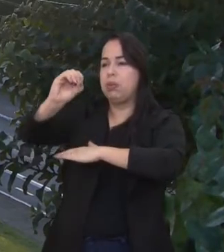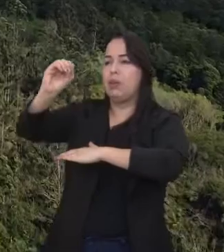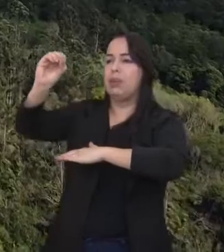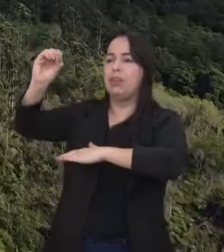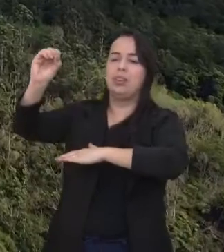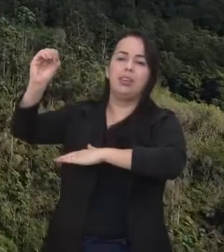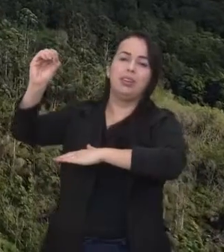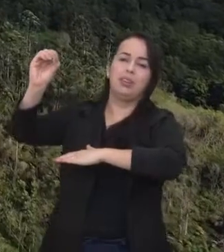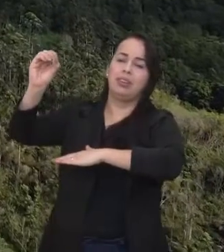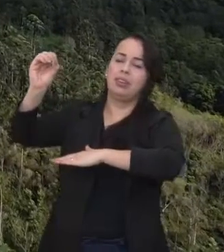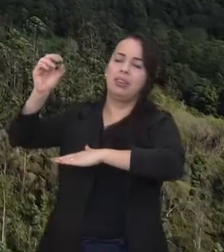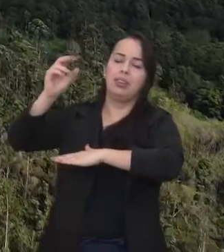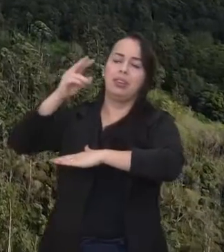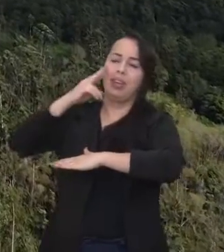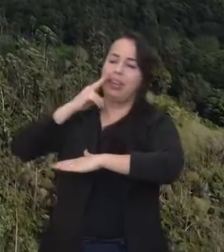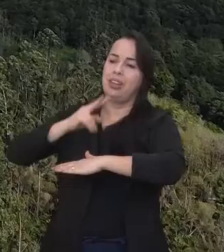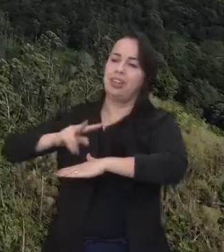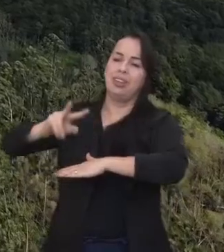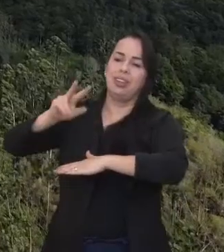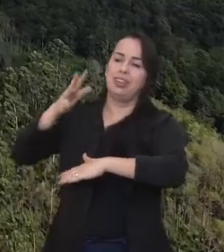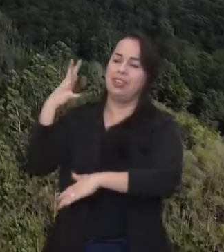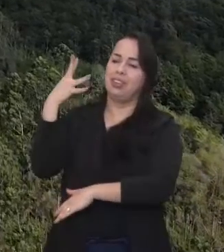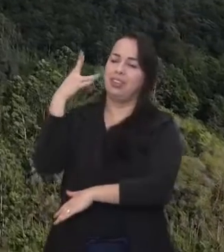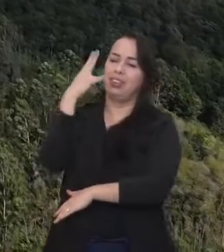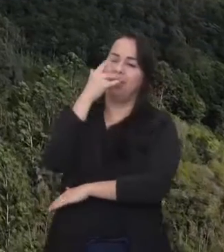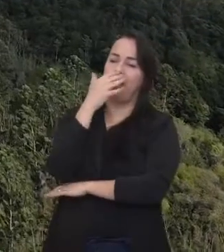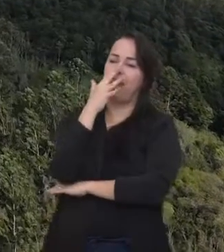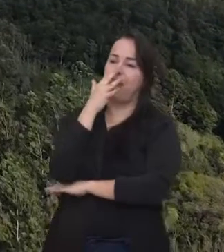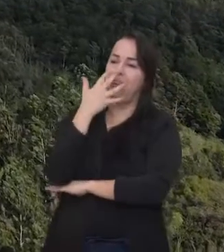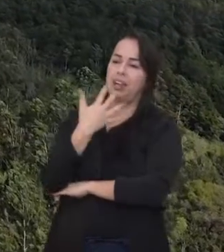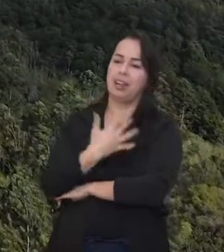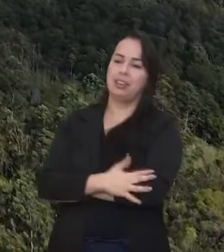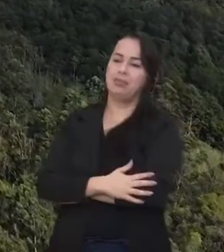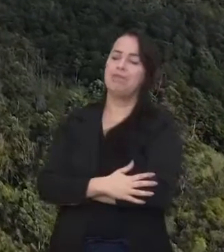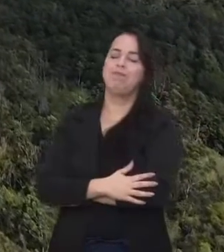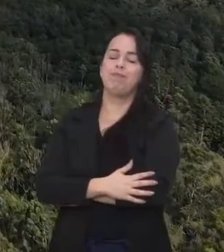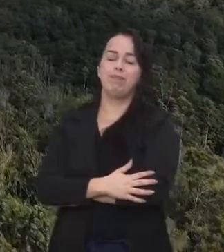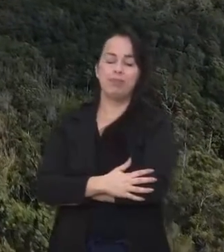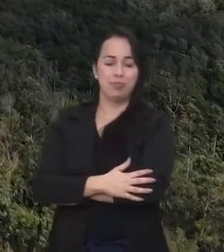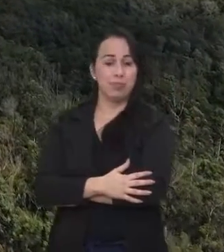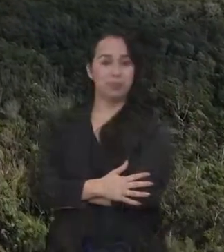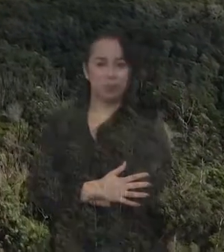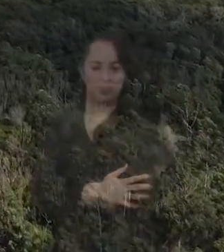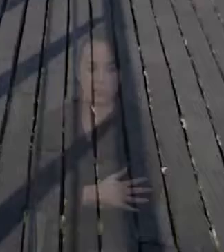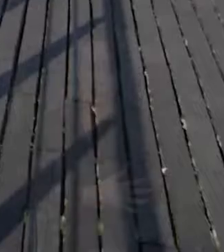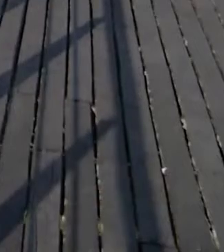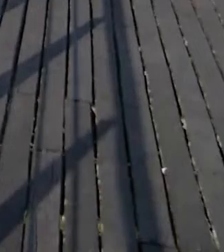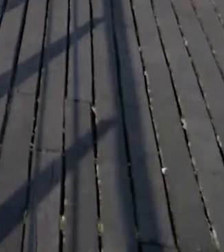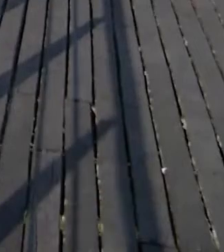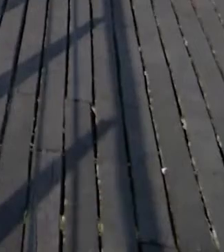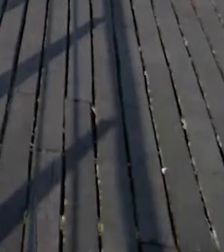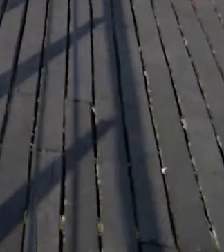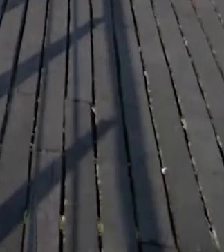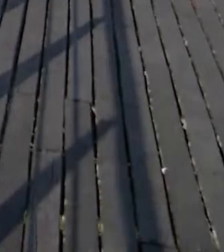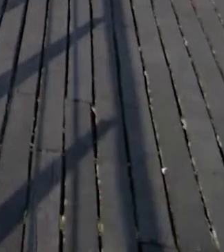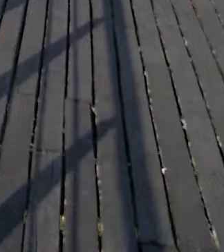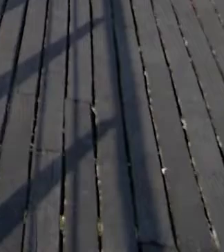é tão bonita que você fica contemplando, é um lugar de contemplação.